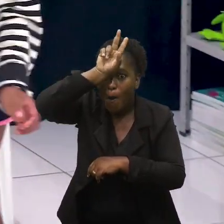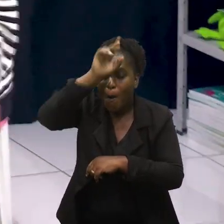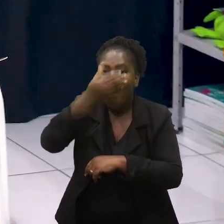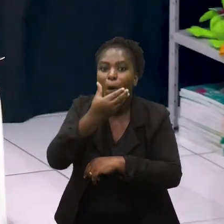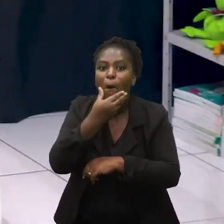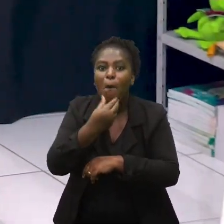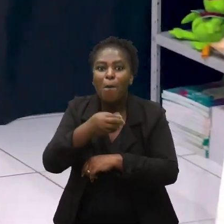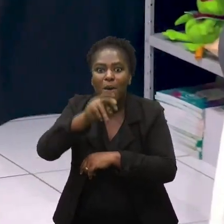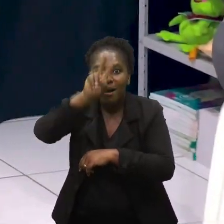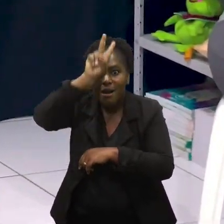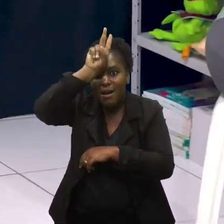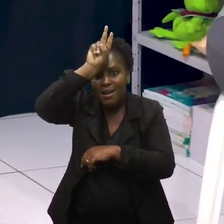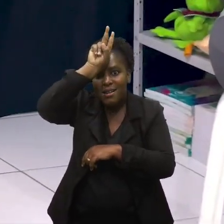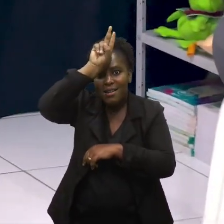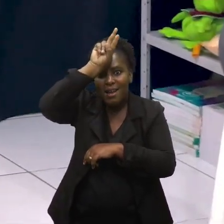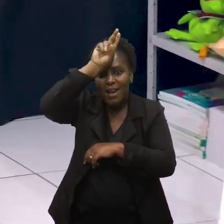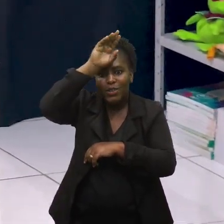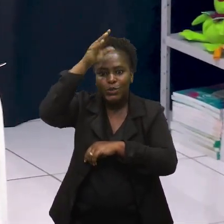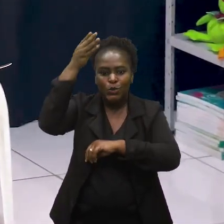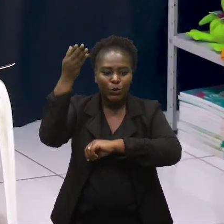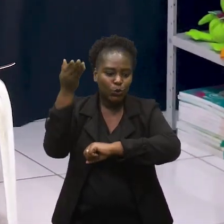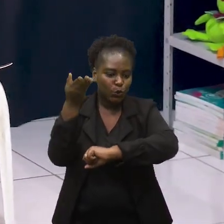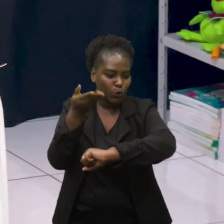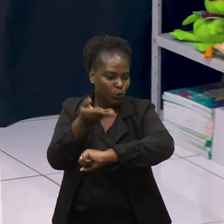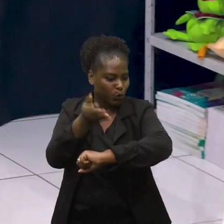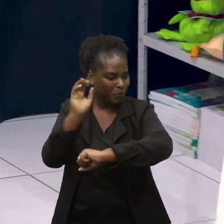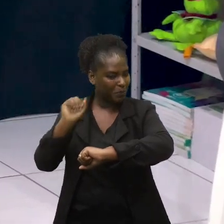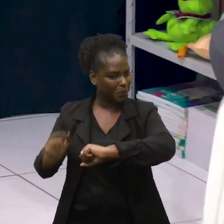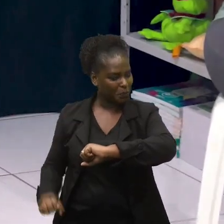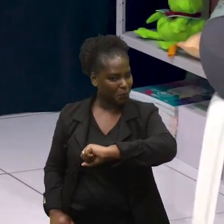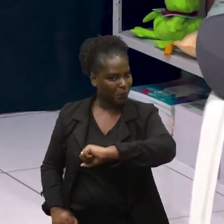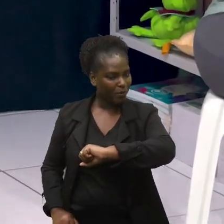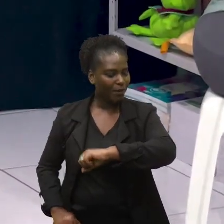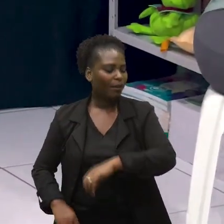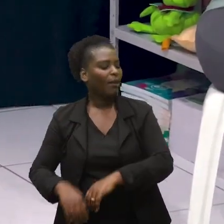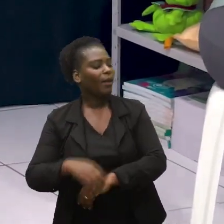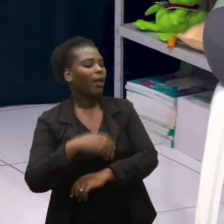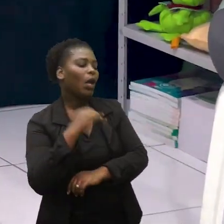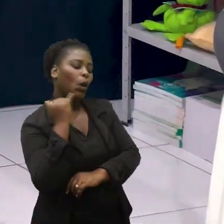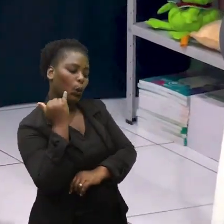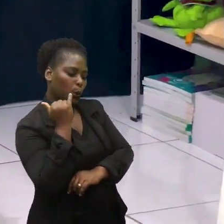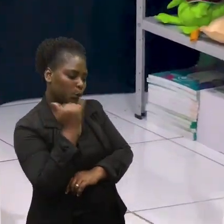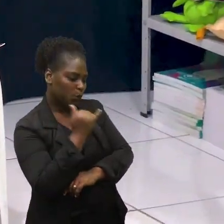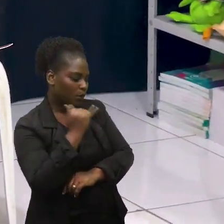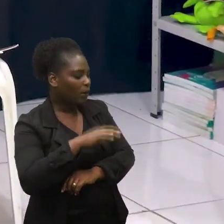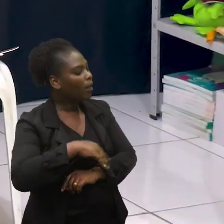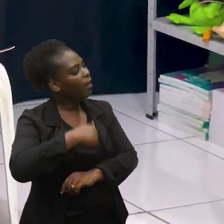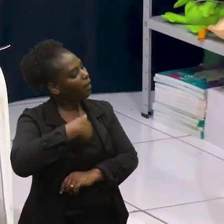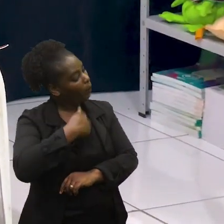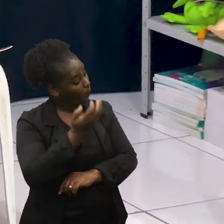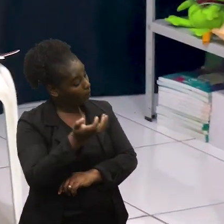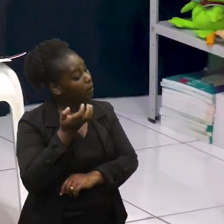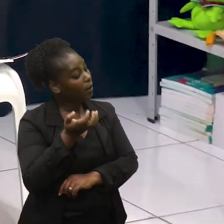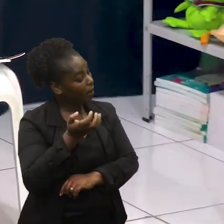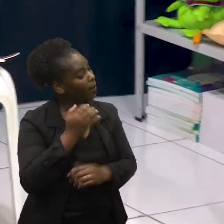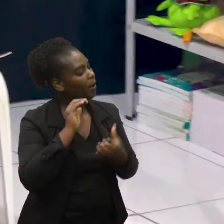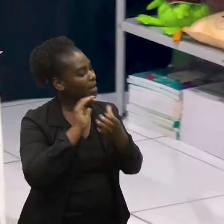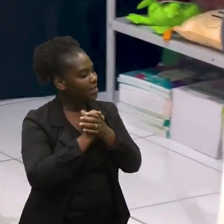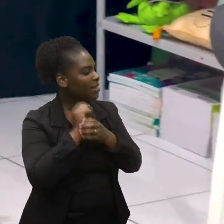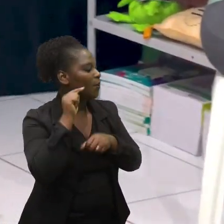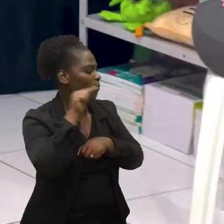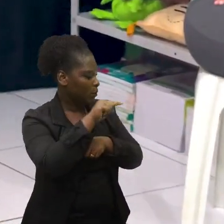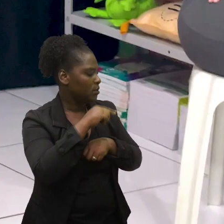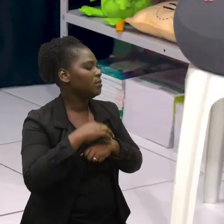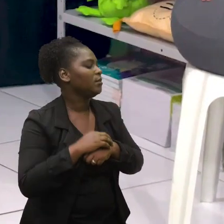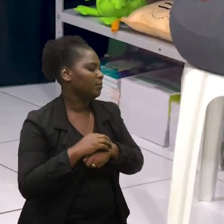o senhor barato falou pra ela: sim, dona Baratinha, eu quero me casar com